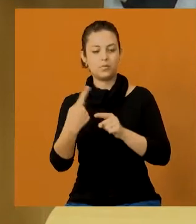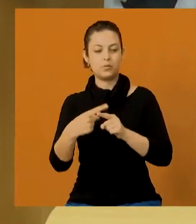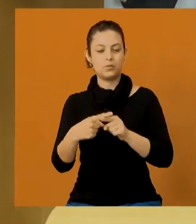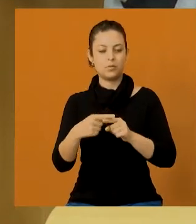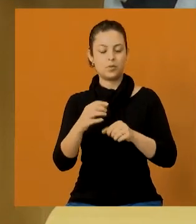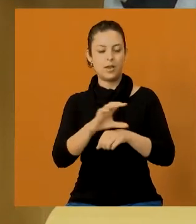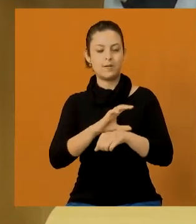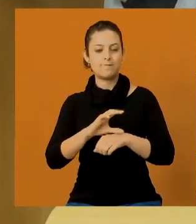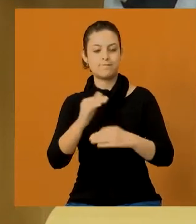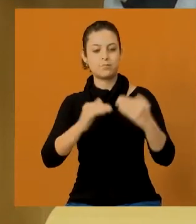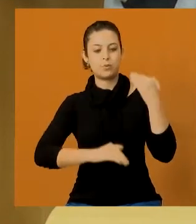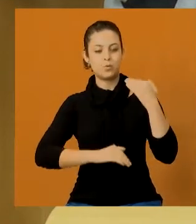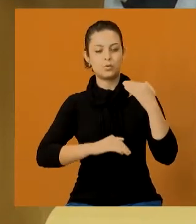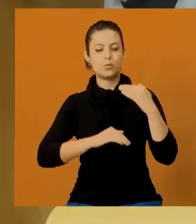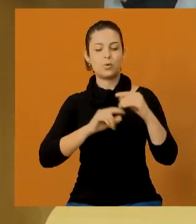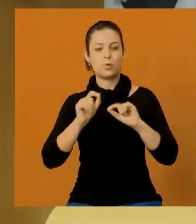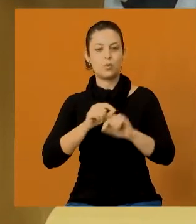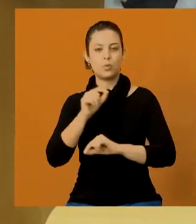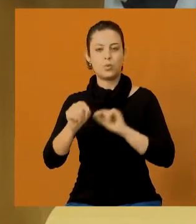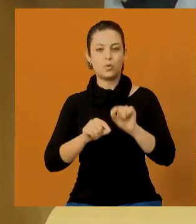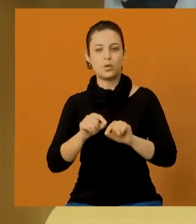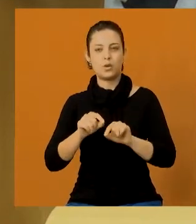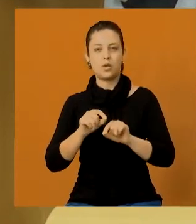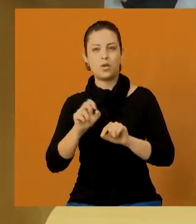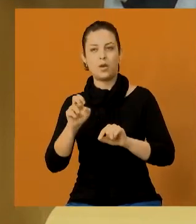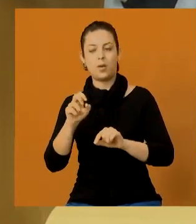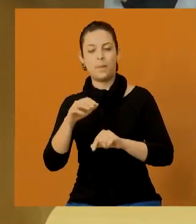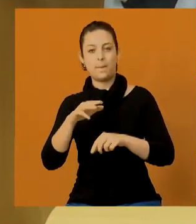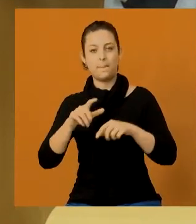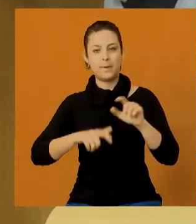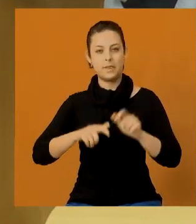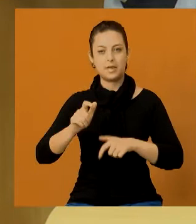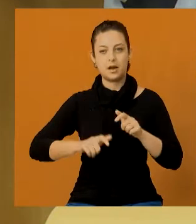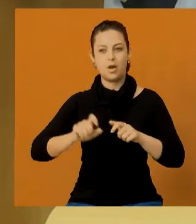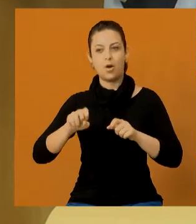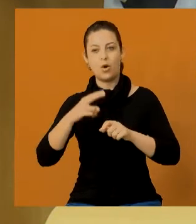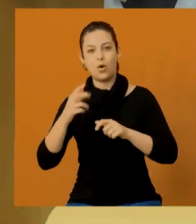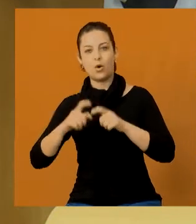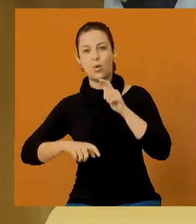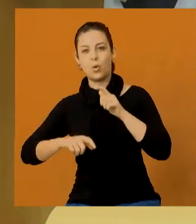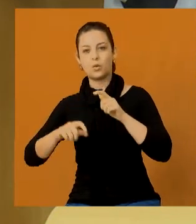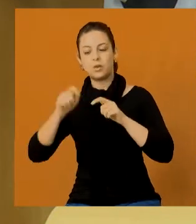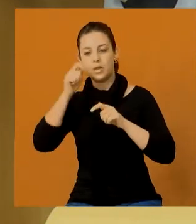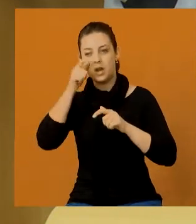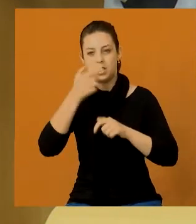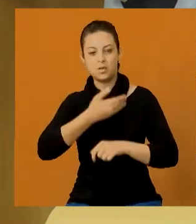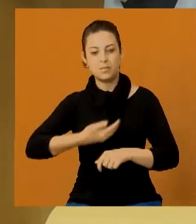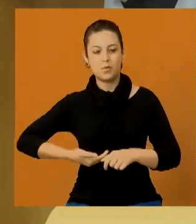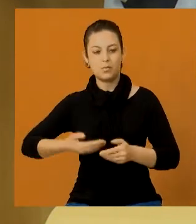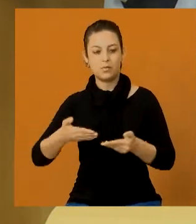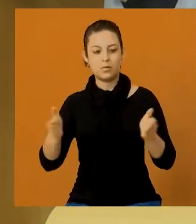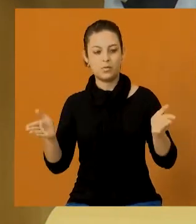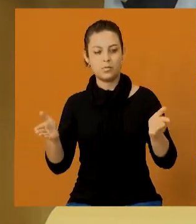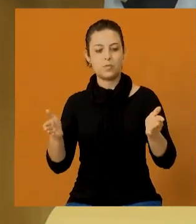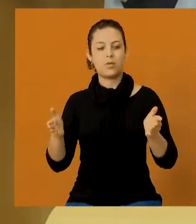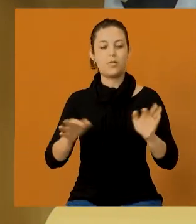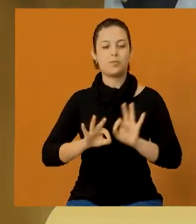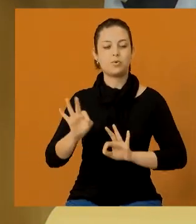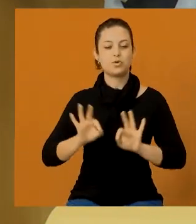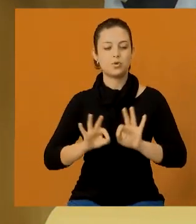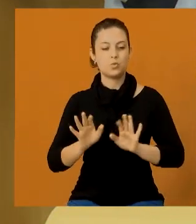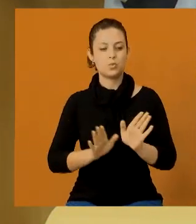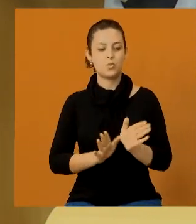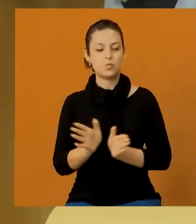de inconstitucionalidade decorrente de vício material e contrariedade ao interesse público. O projeto de lei dispõe sobre